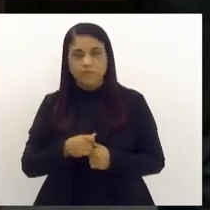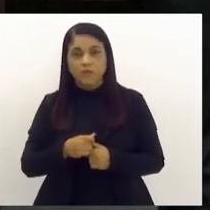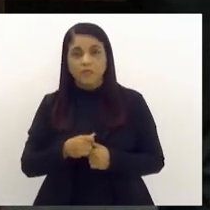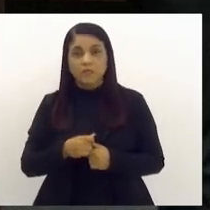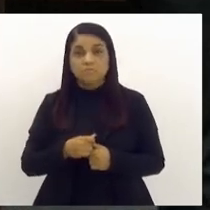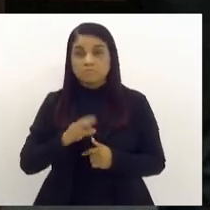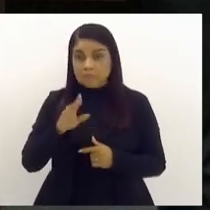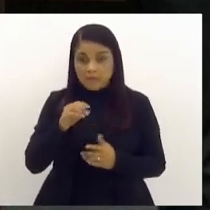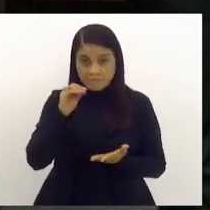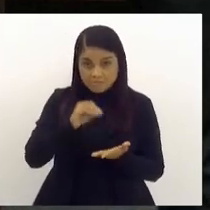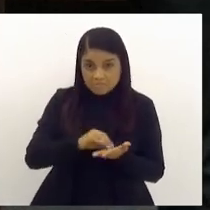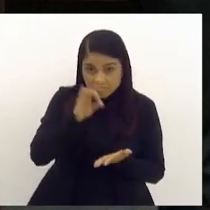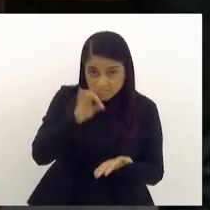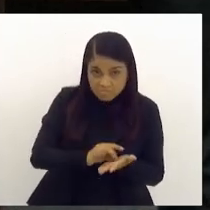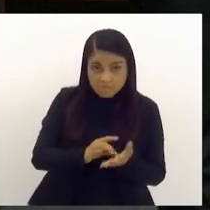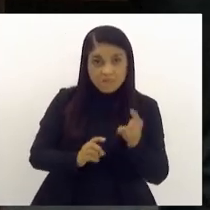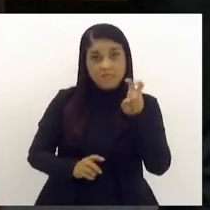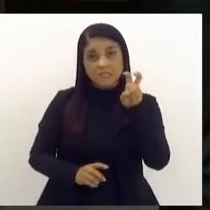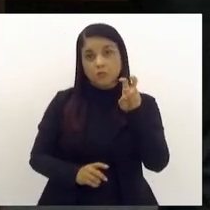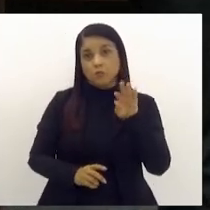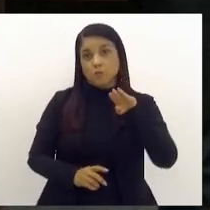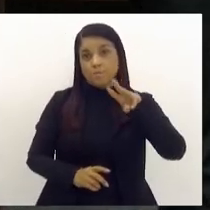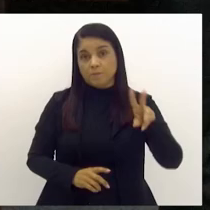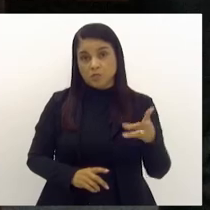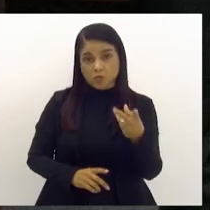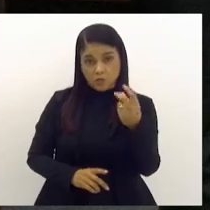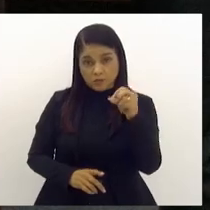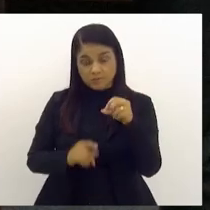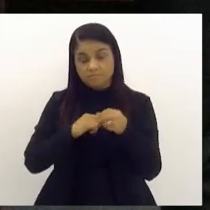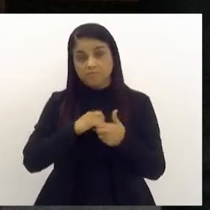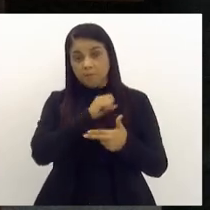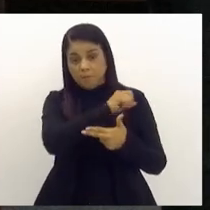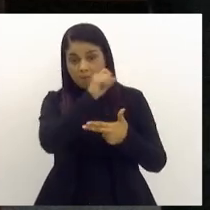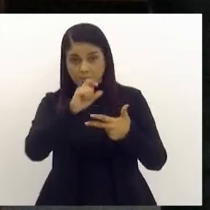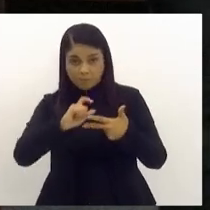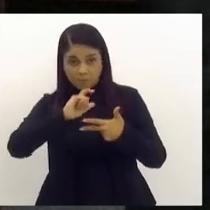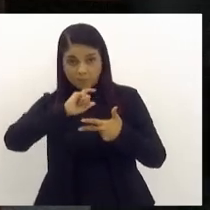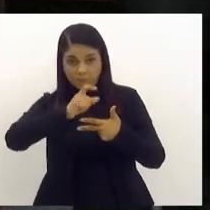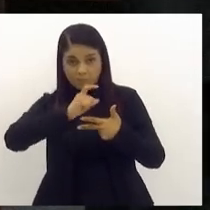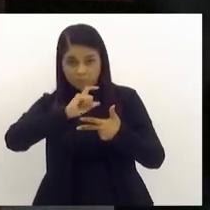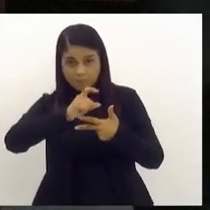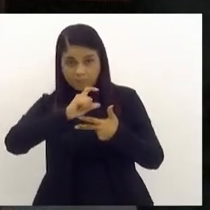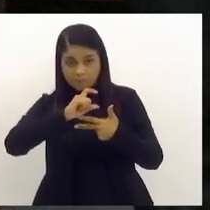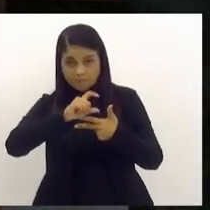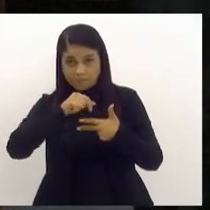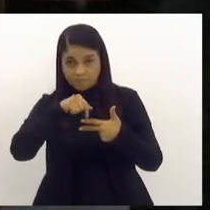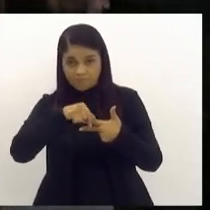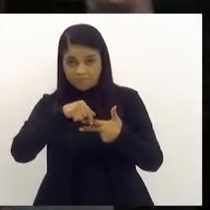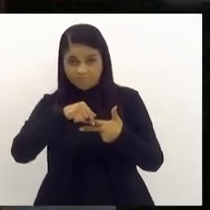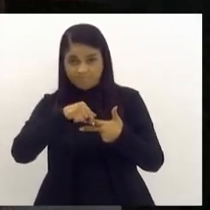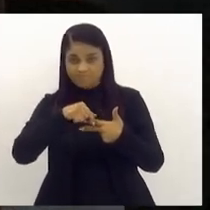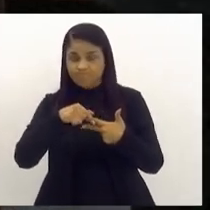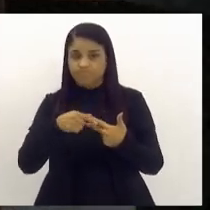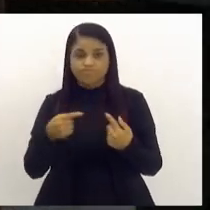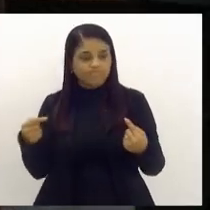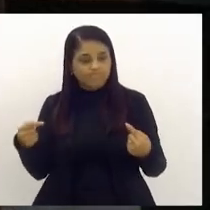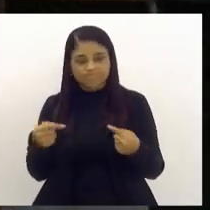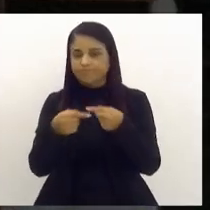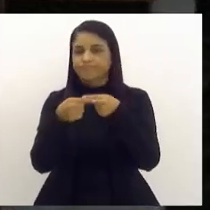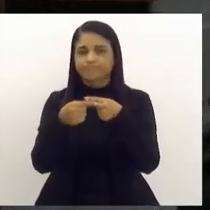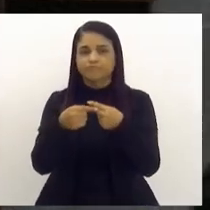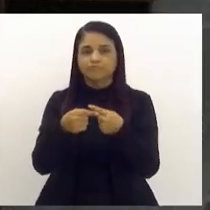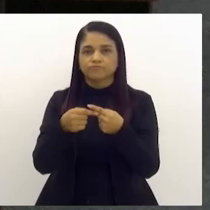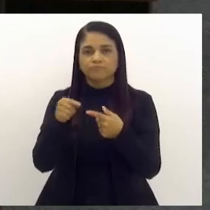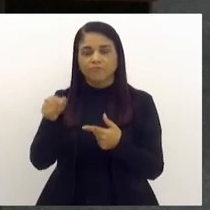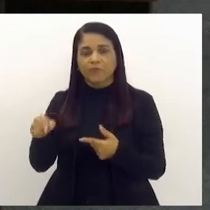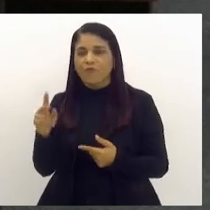5. Pode o Poder Executivo dizer, olha, não há adequação entre o